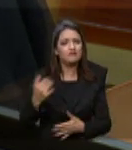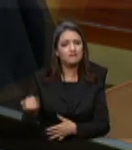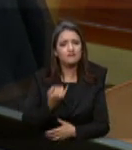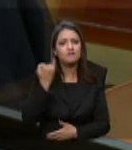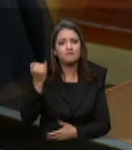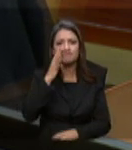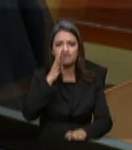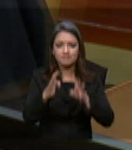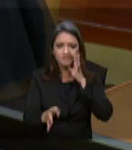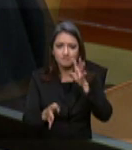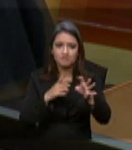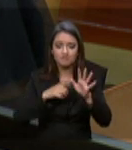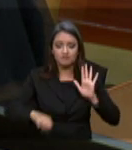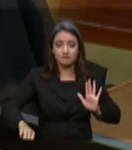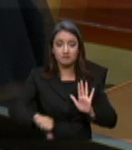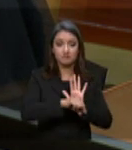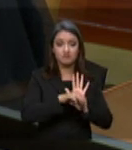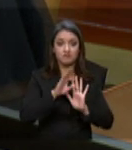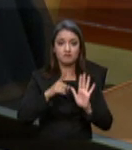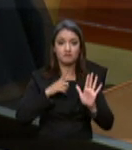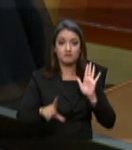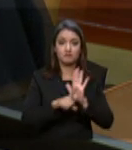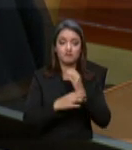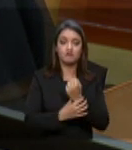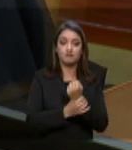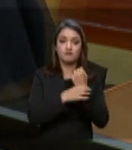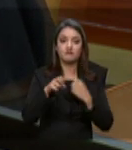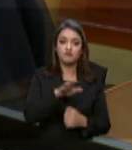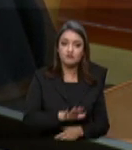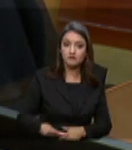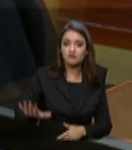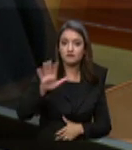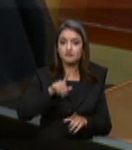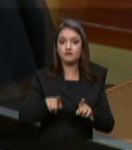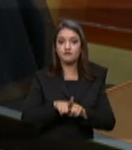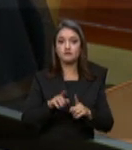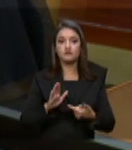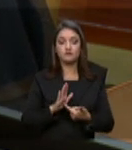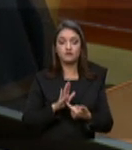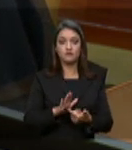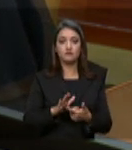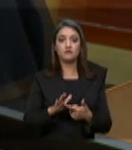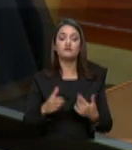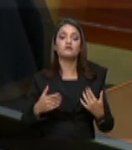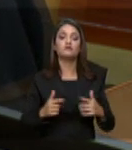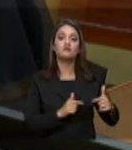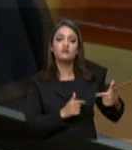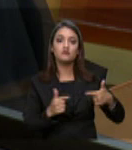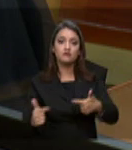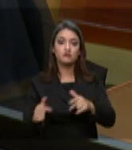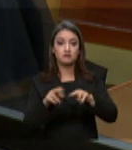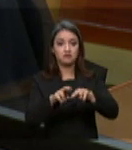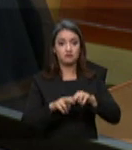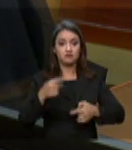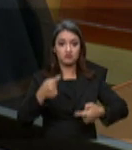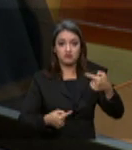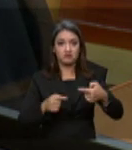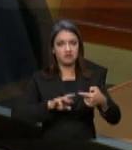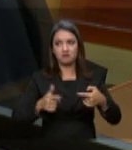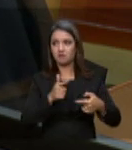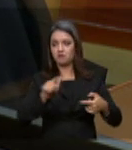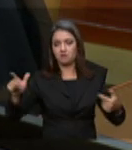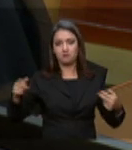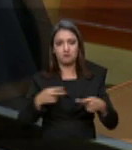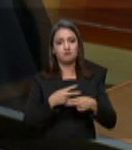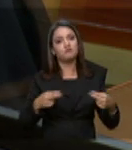cindível para a condenação do acusado por crime definido na lei de segurança nacional e demonstração de que agiu motivado politicamente e não por